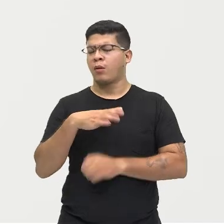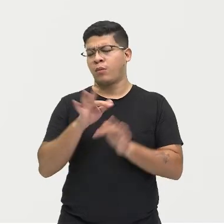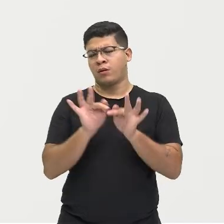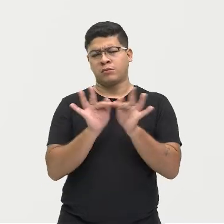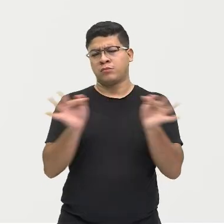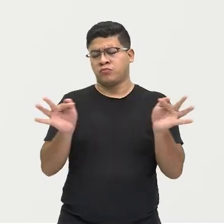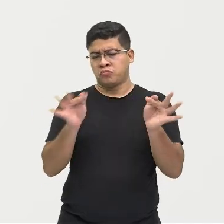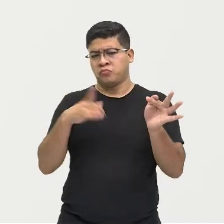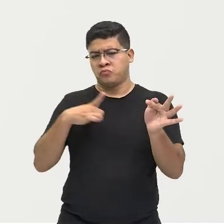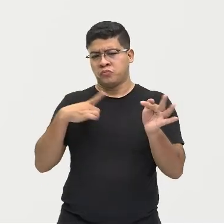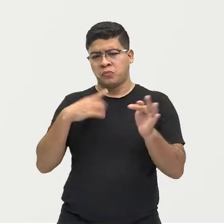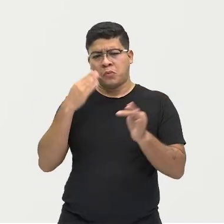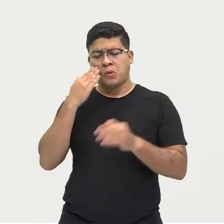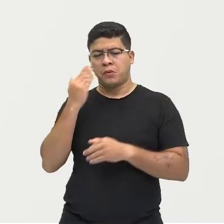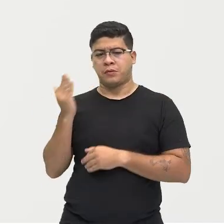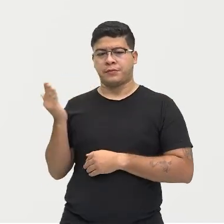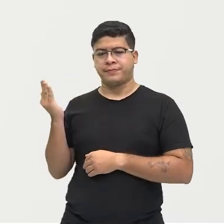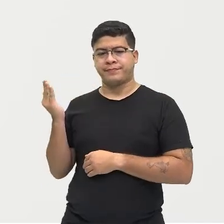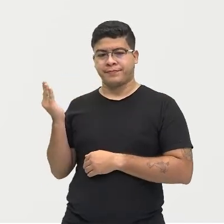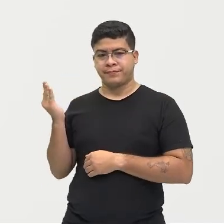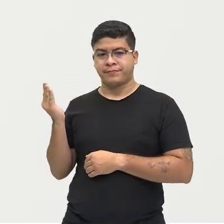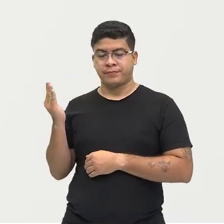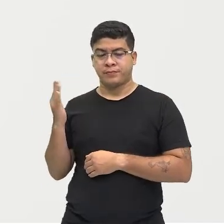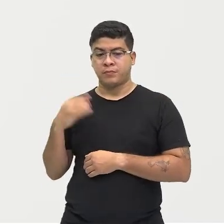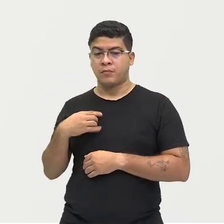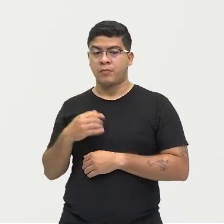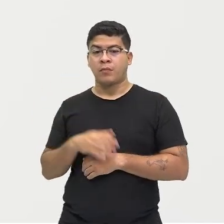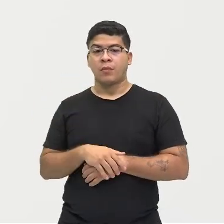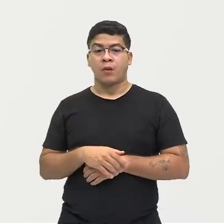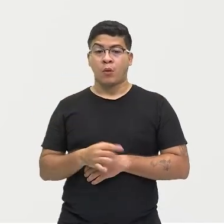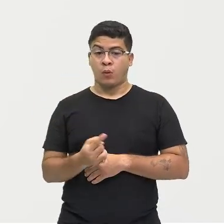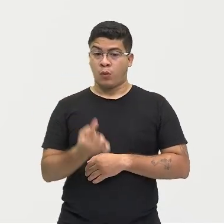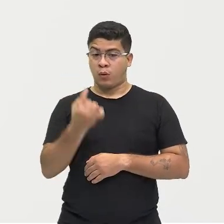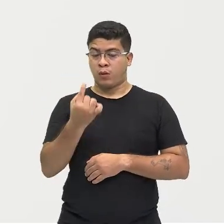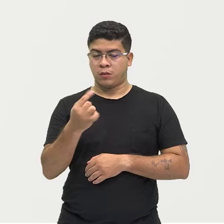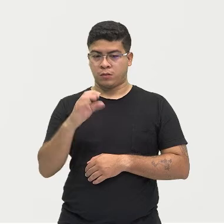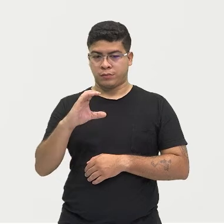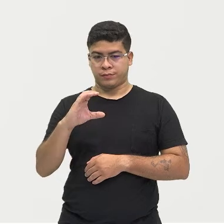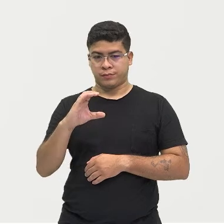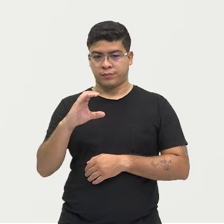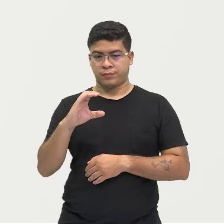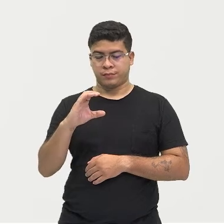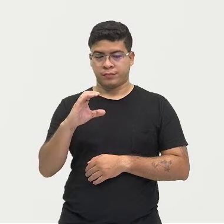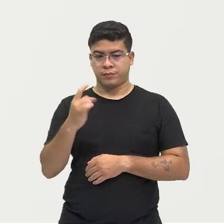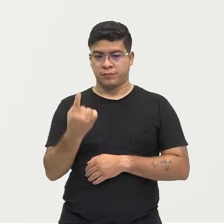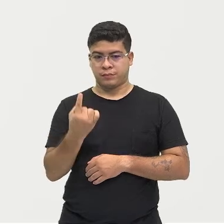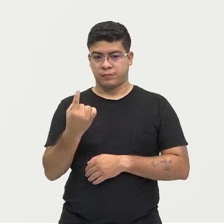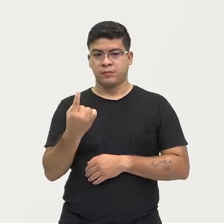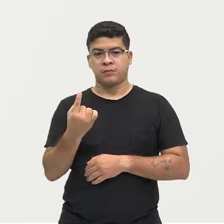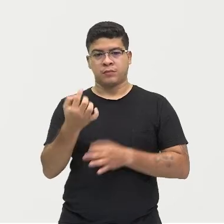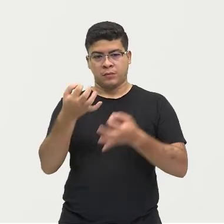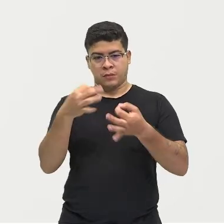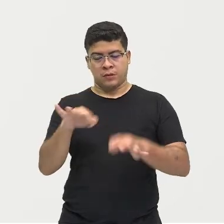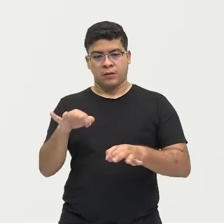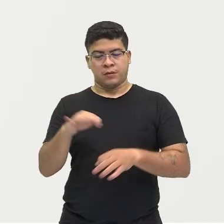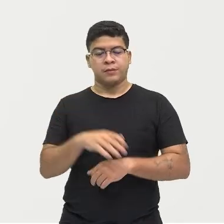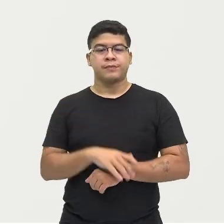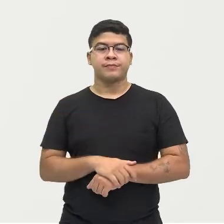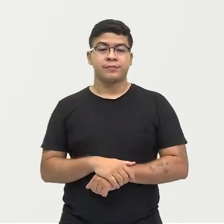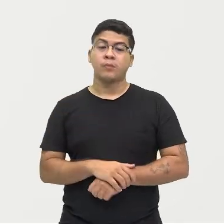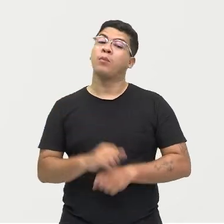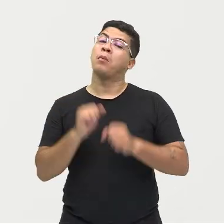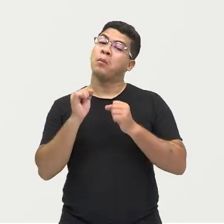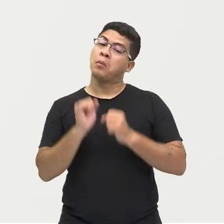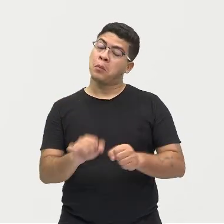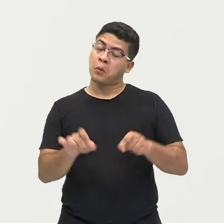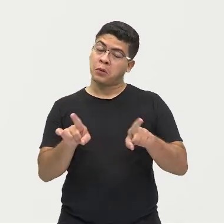está toda para cá, esse é o carbono 1 e está aqui, isso daqui representa a amida, certo? E ela pode